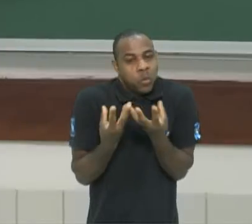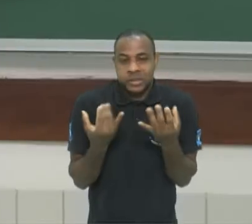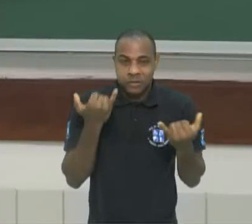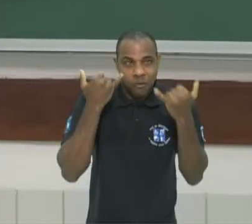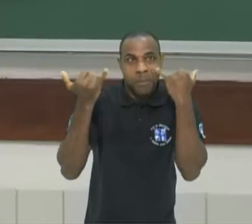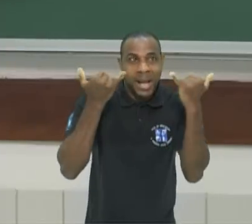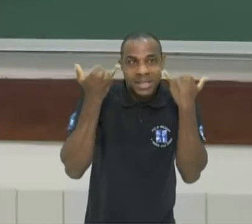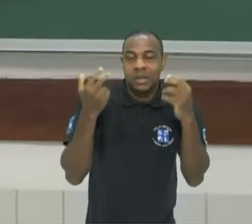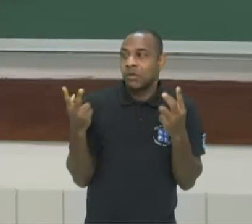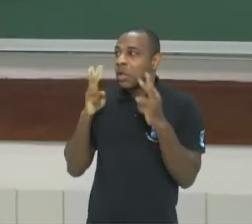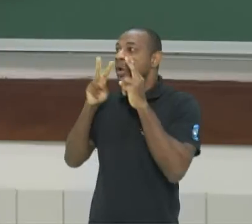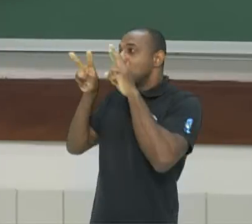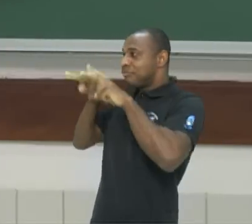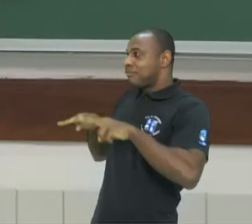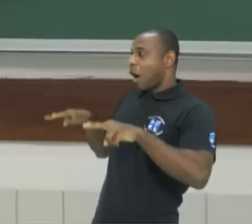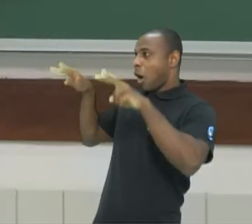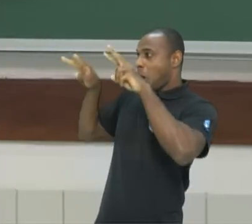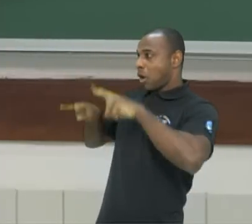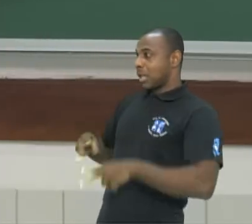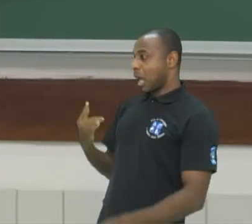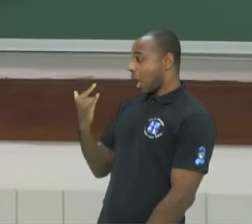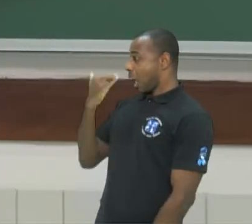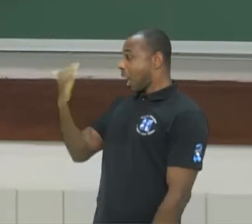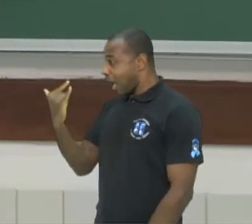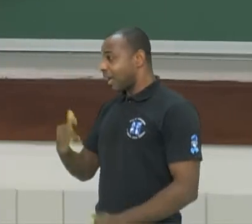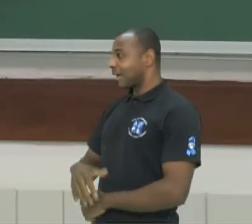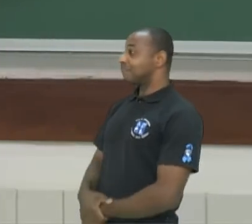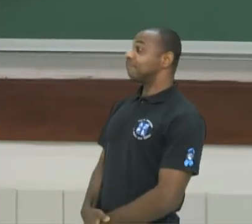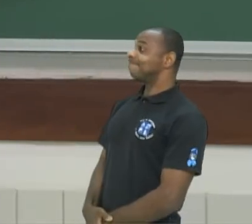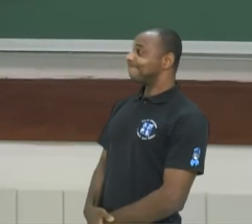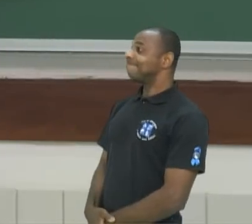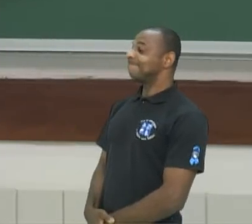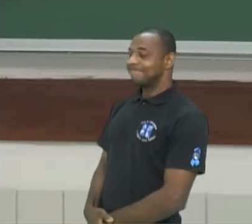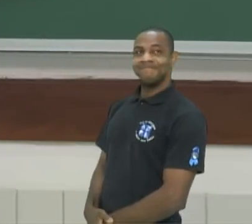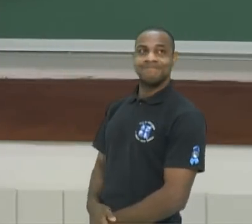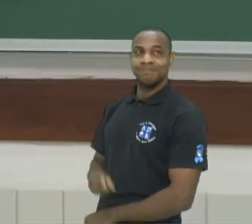já visualizo aquilo que me chamou a atenção. É o primeiro momento.